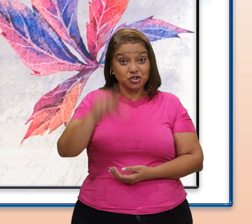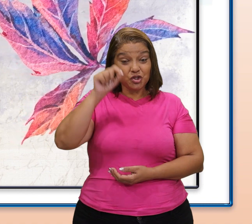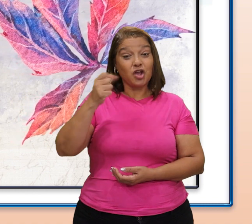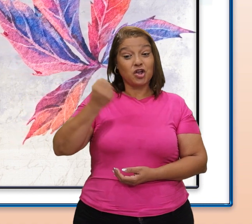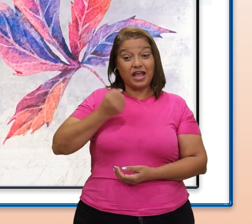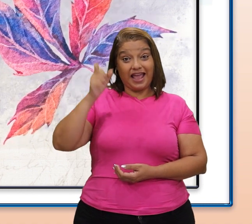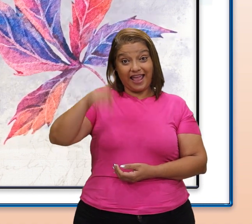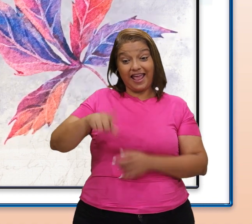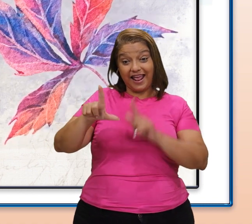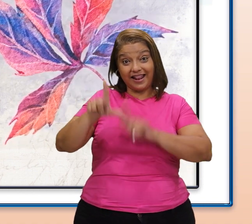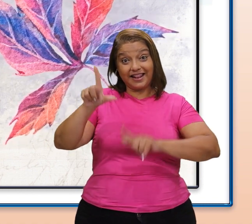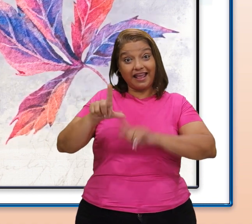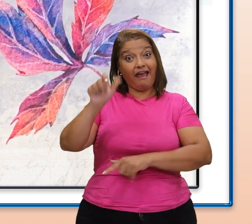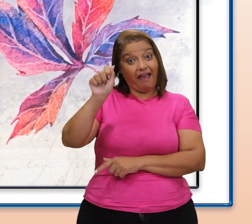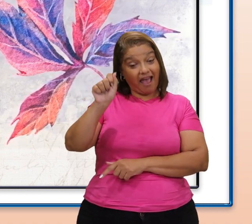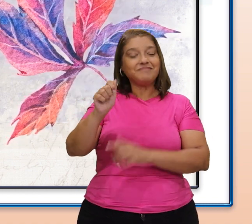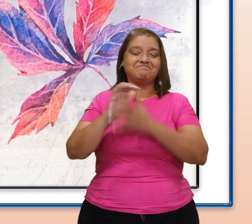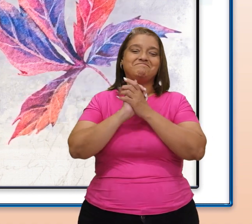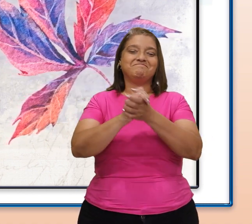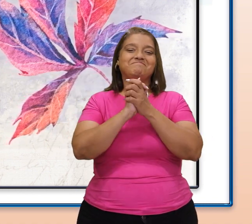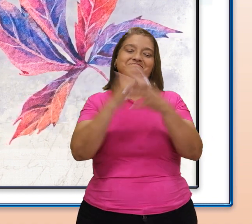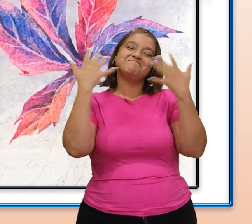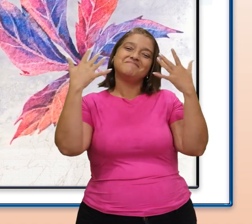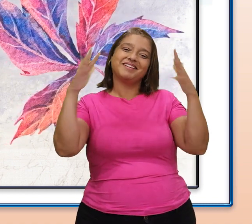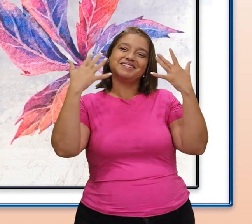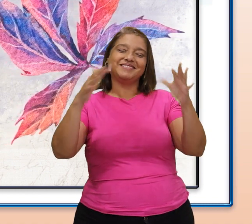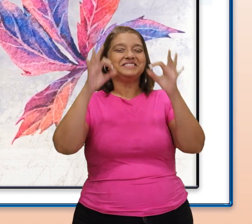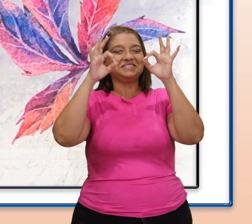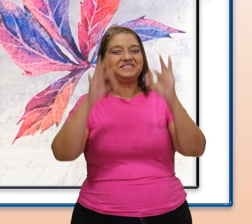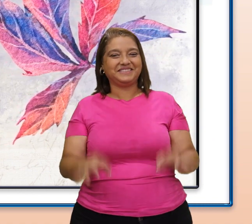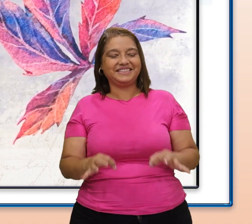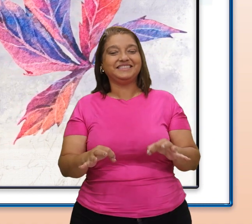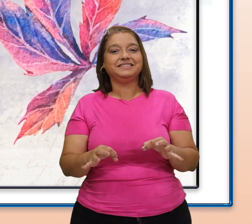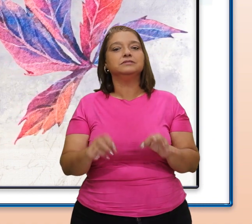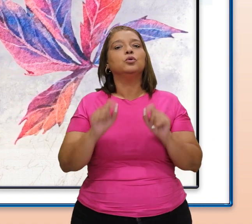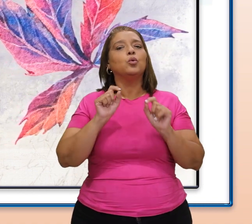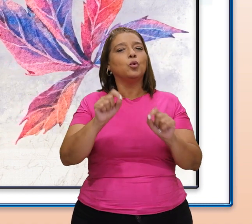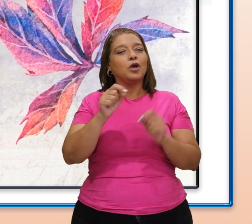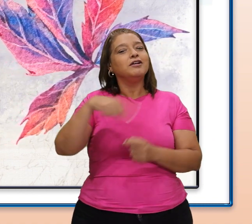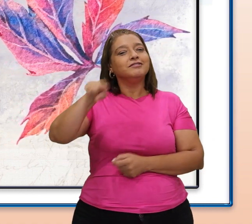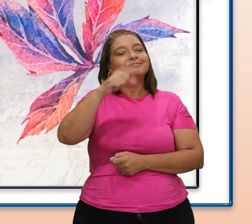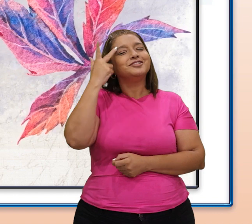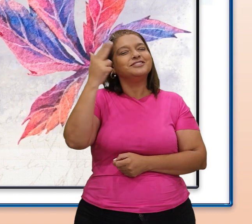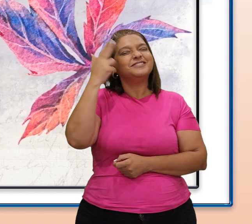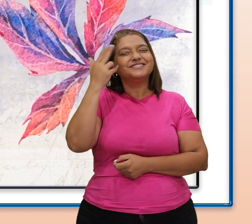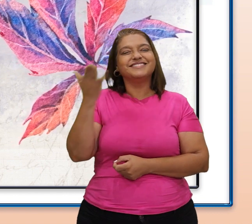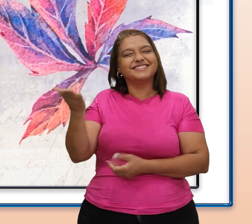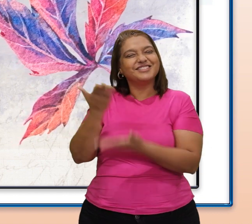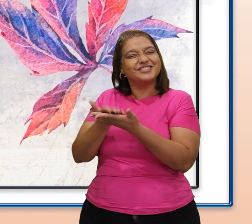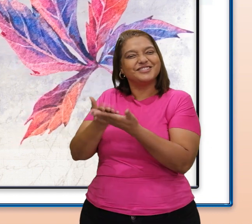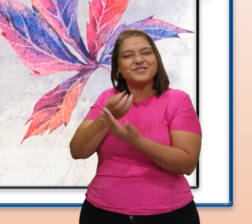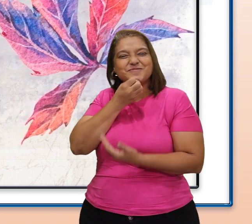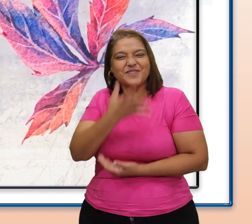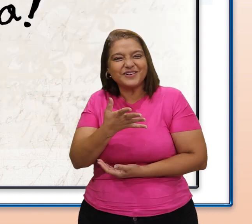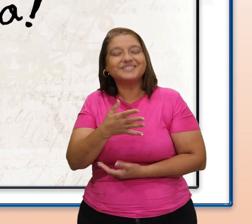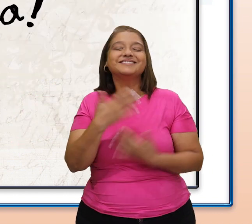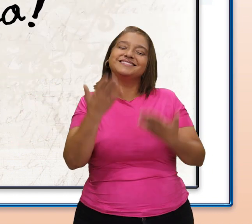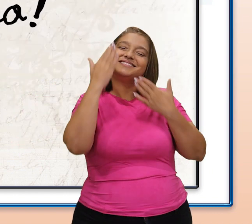Se você escolheu a alternativa A, parabéns, acertou. Viu só como é tranquilo estudar esse